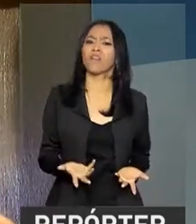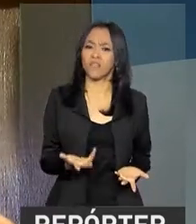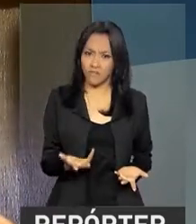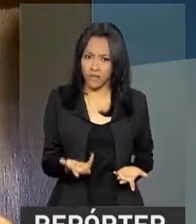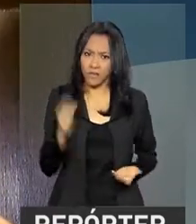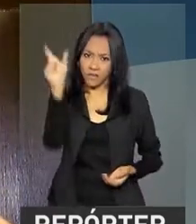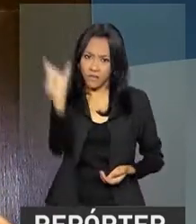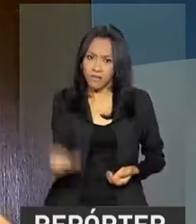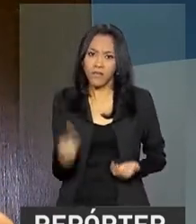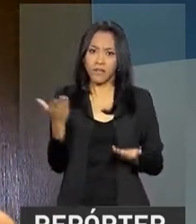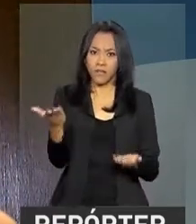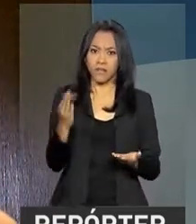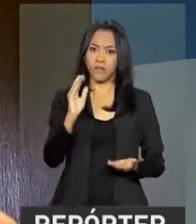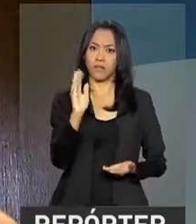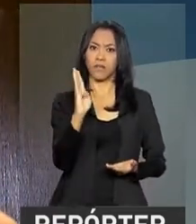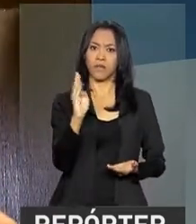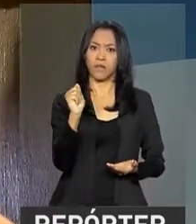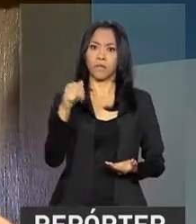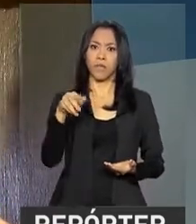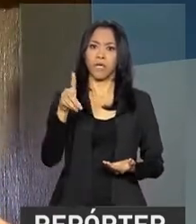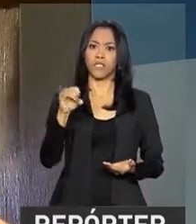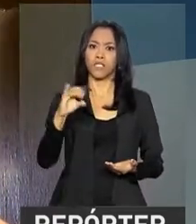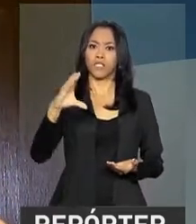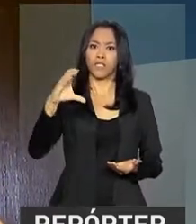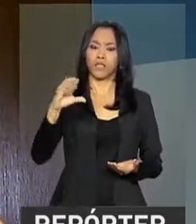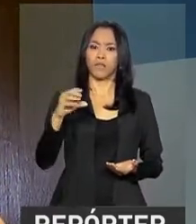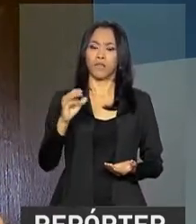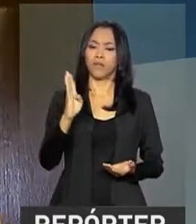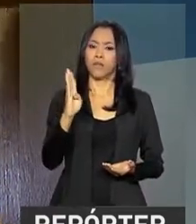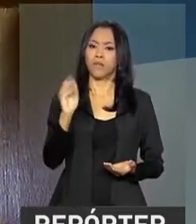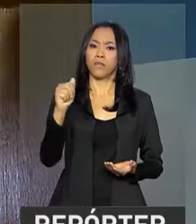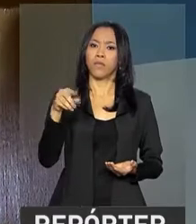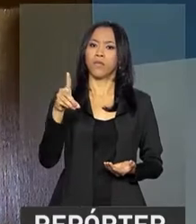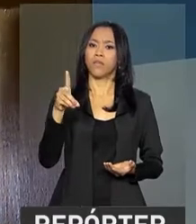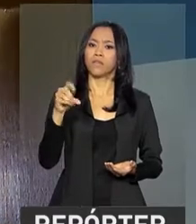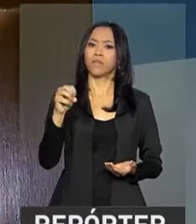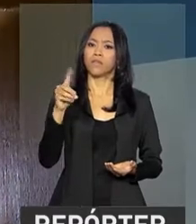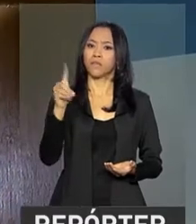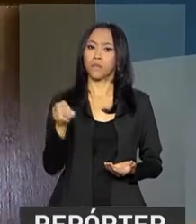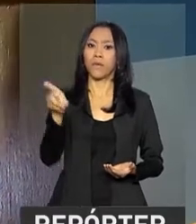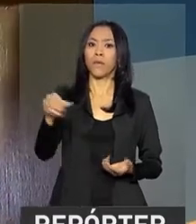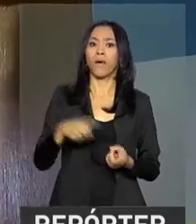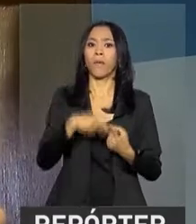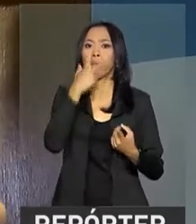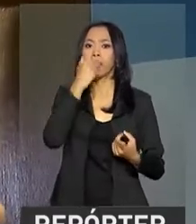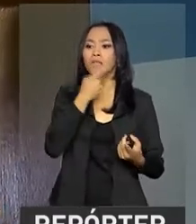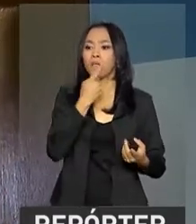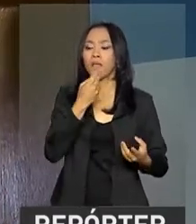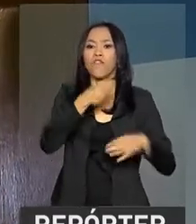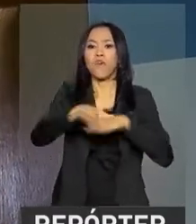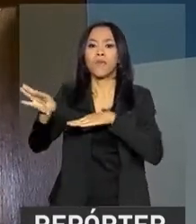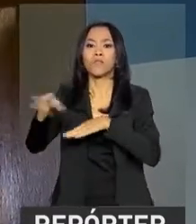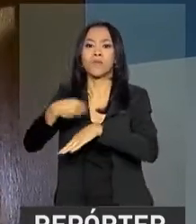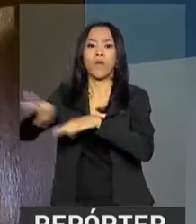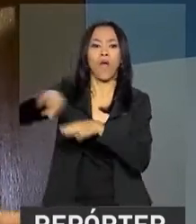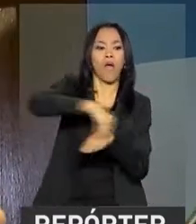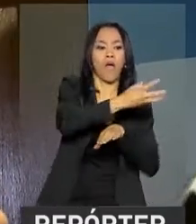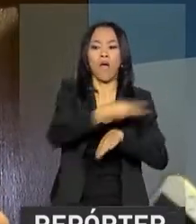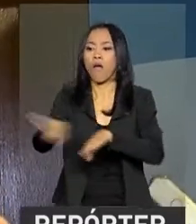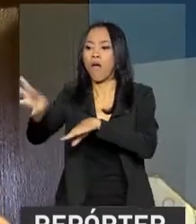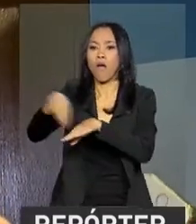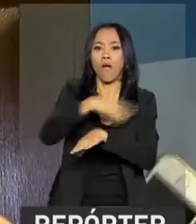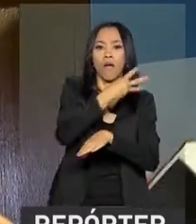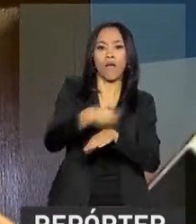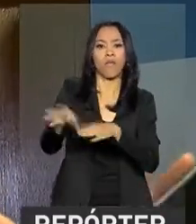na verdade eles funcionam como pombo correio como funciona a visita íntima como funciona por exemplo aí a presença dos amigos ou bem nós